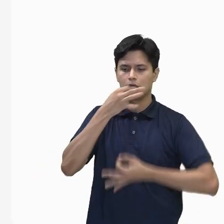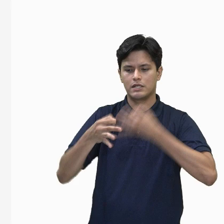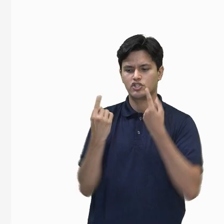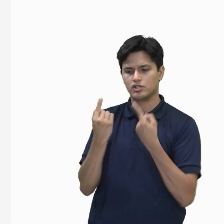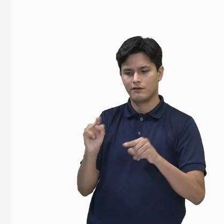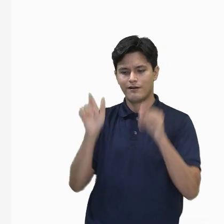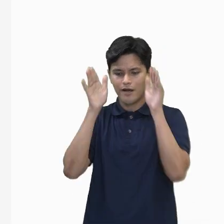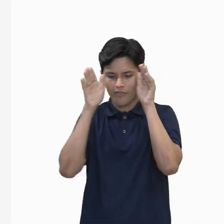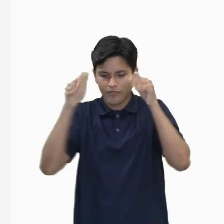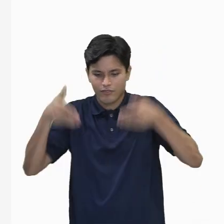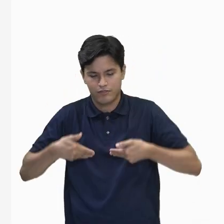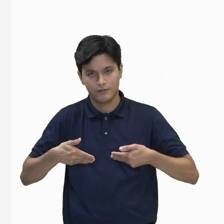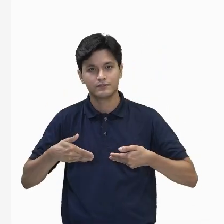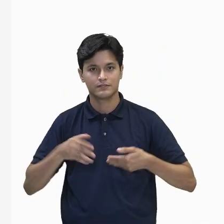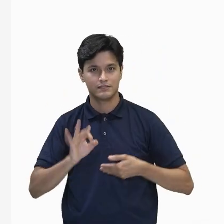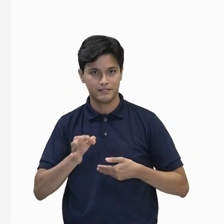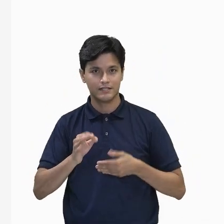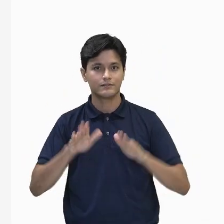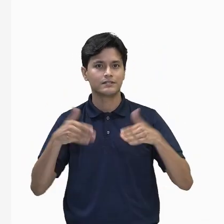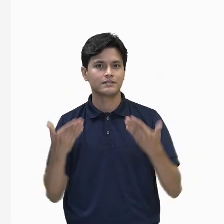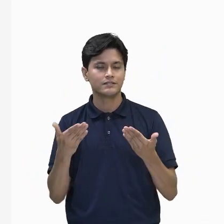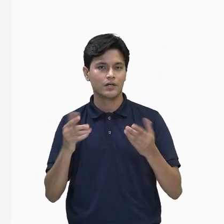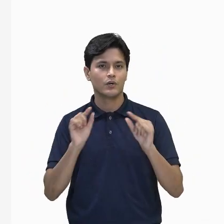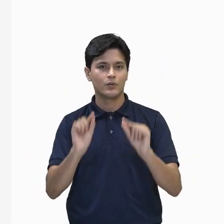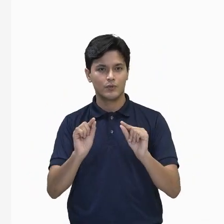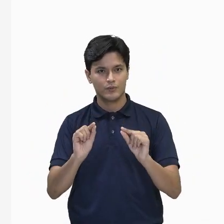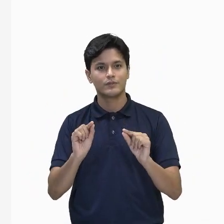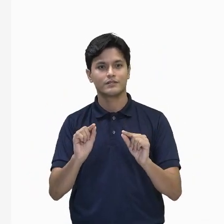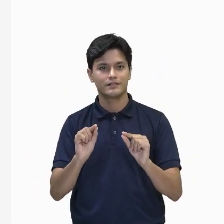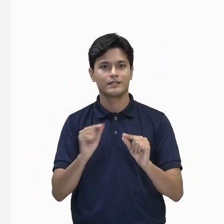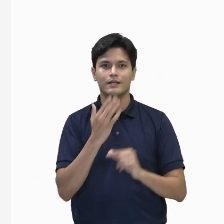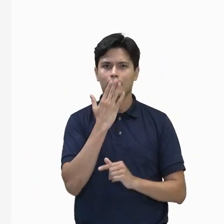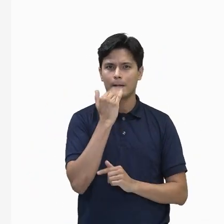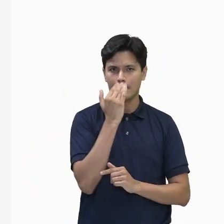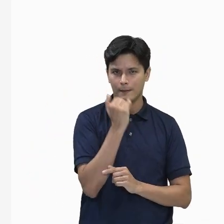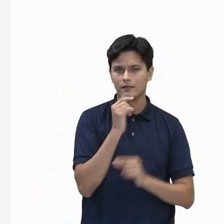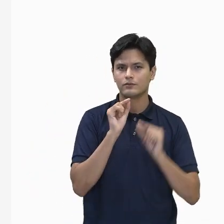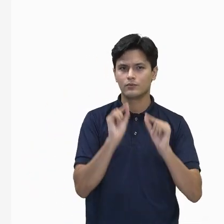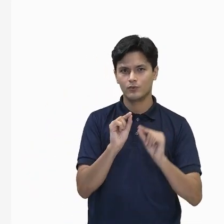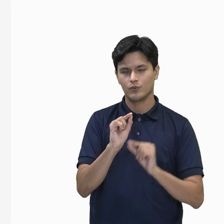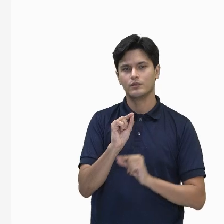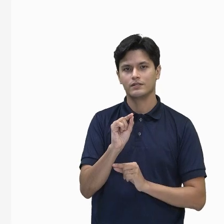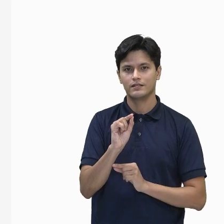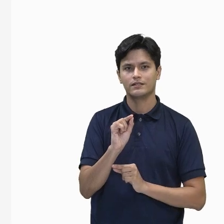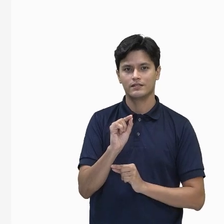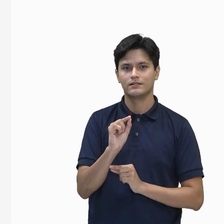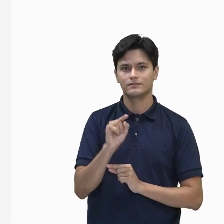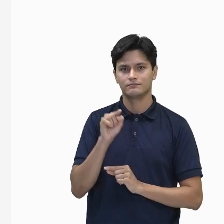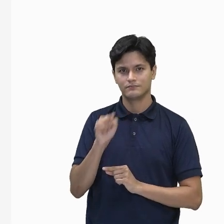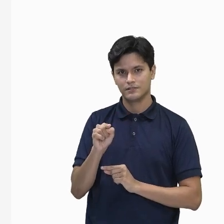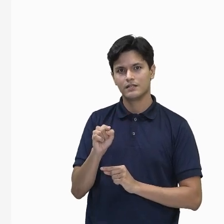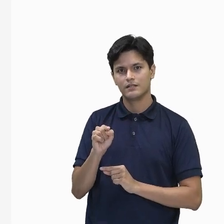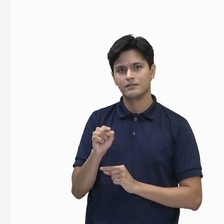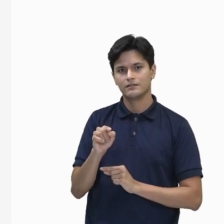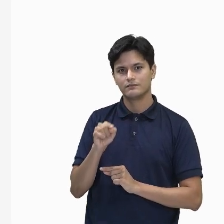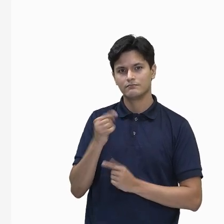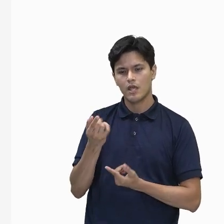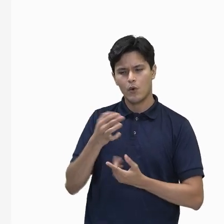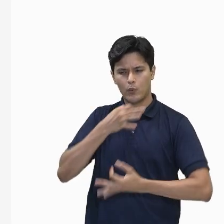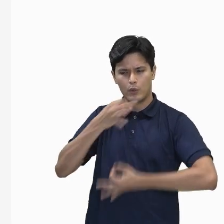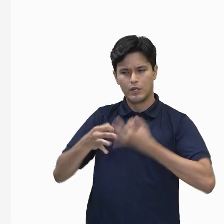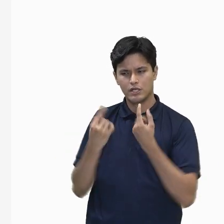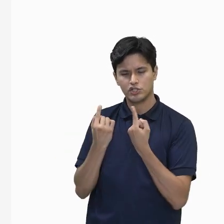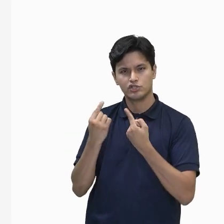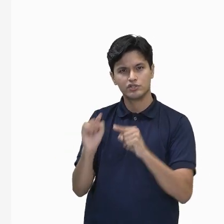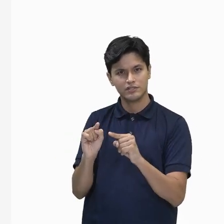tira o homem, né? Ele vai dizer, eu vou tirar o homem desse antropocentrismo com o meu pensamento. Porque aquela ideia de